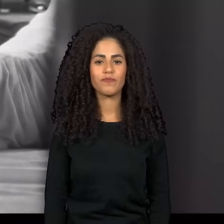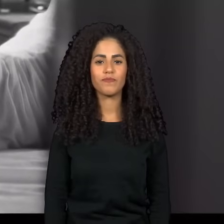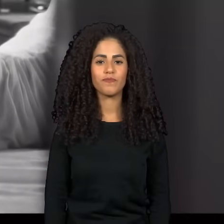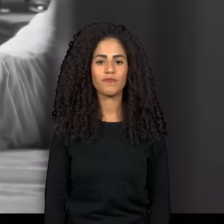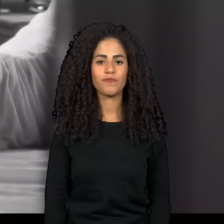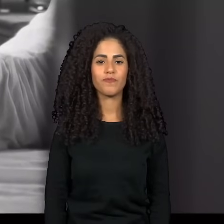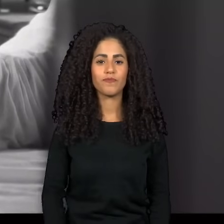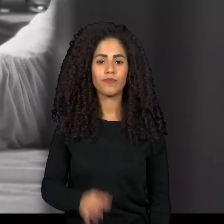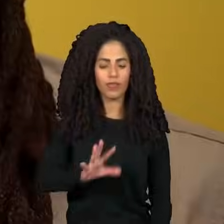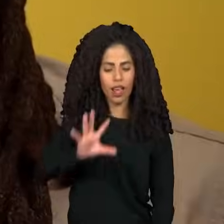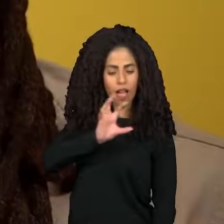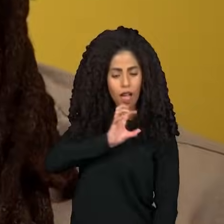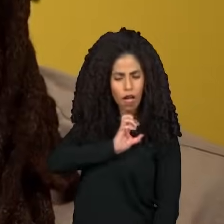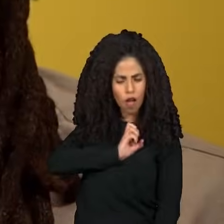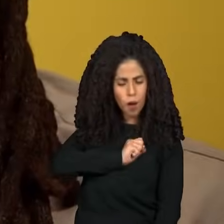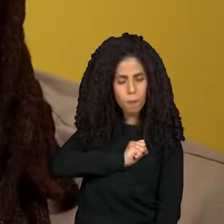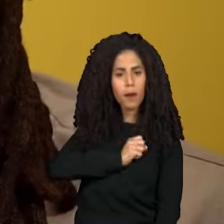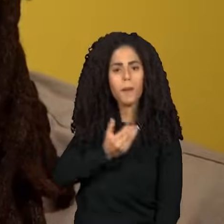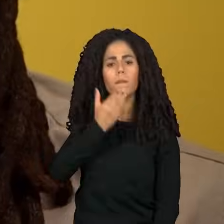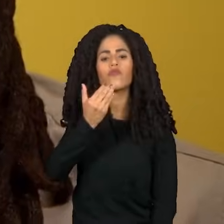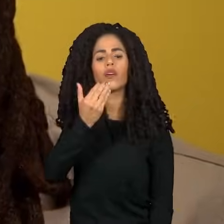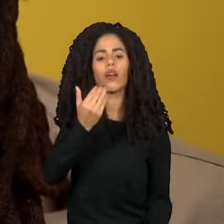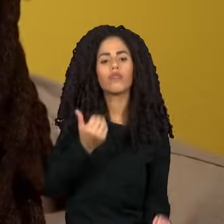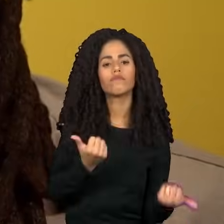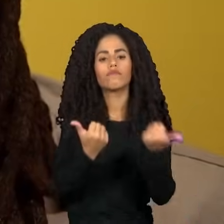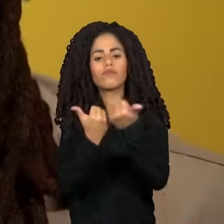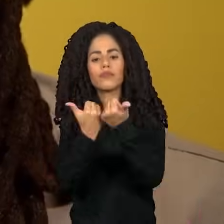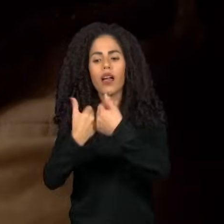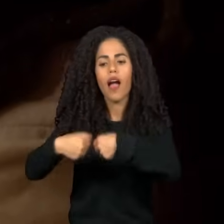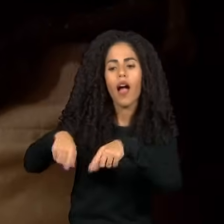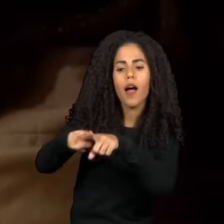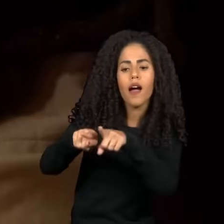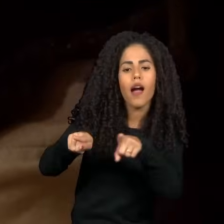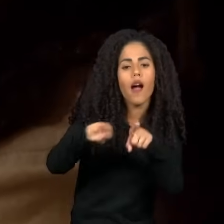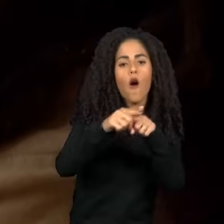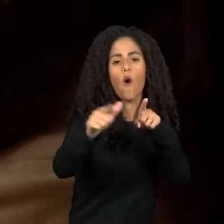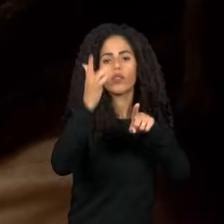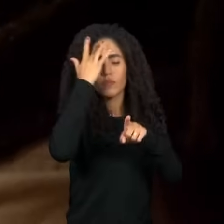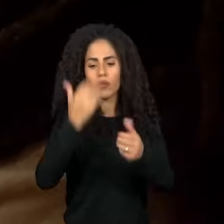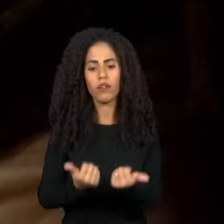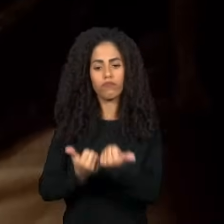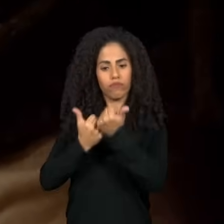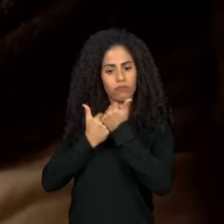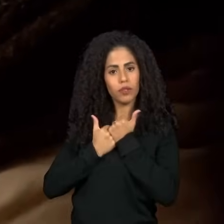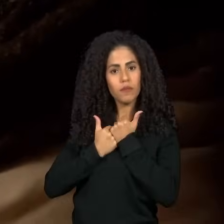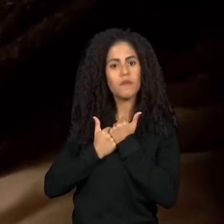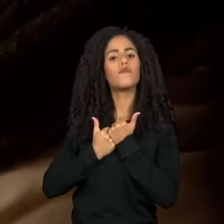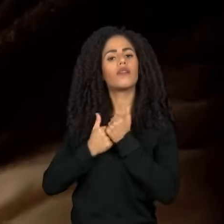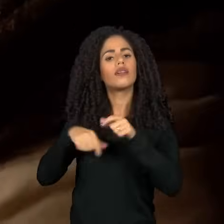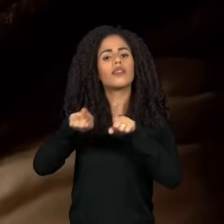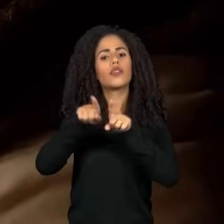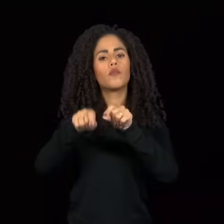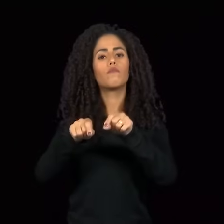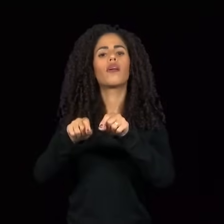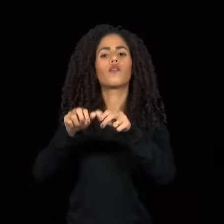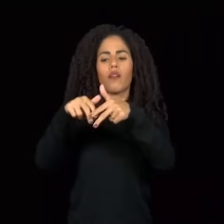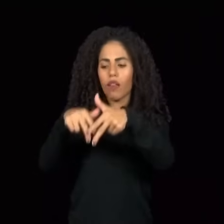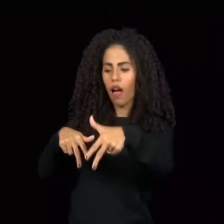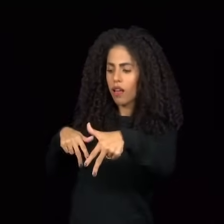Amar exige apoiar e ser apoiado por outras pessoas, inclusive os